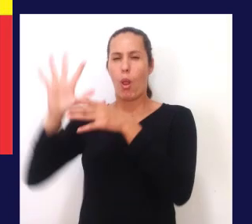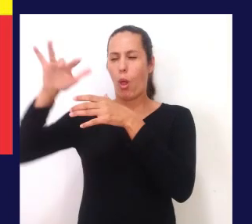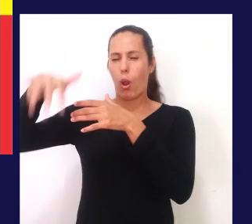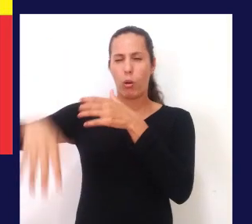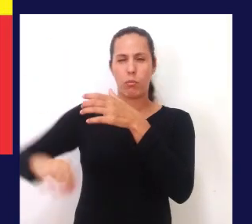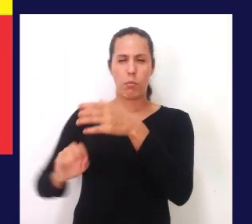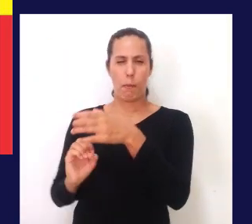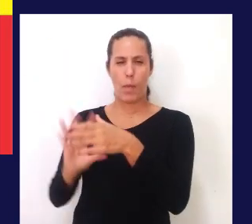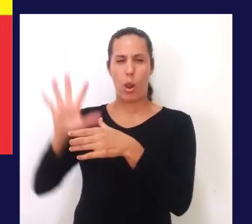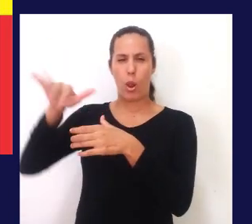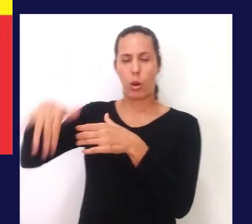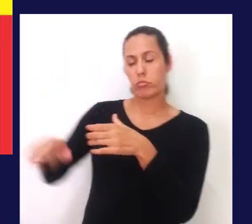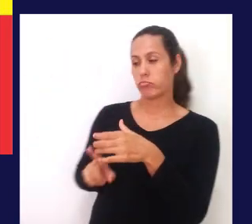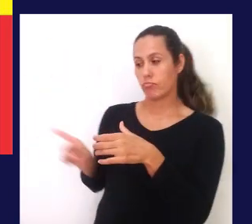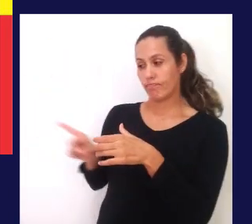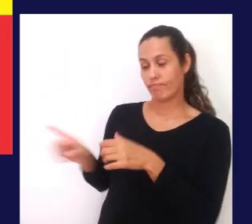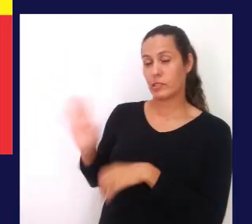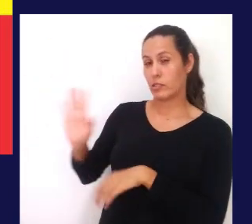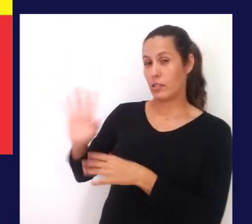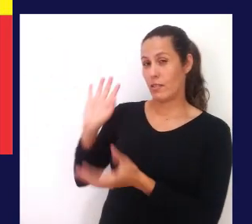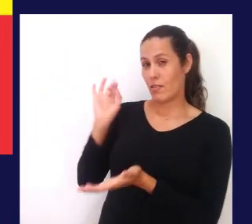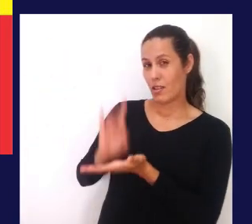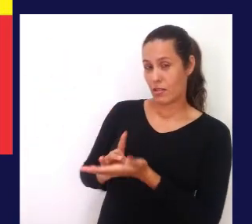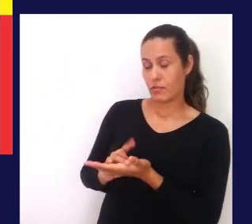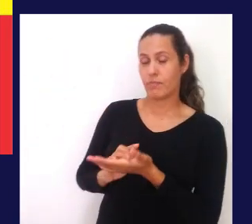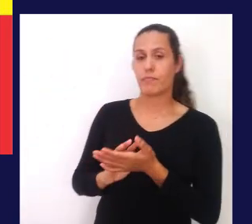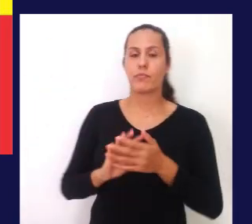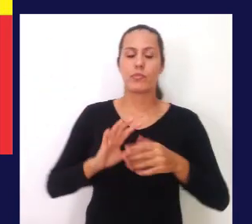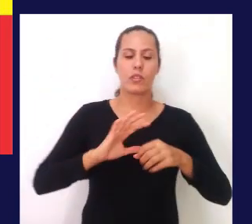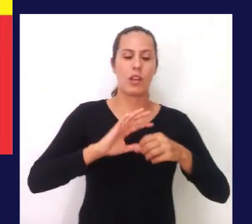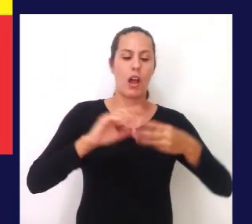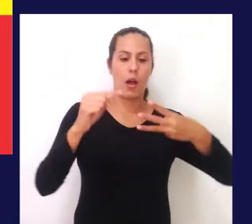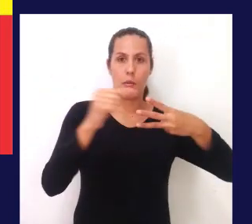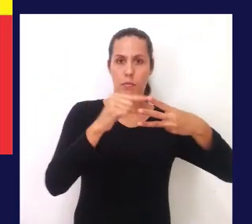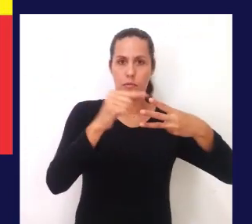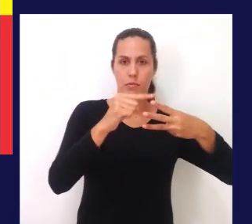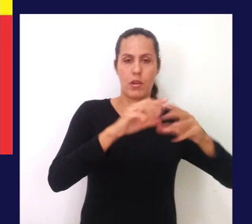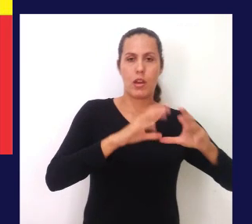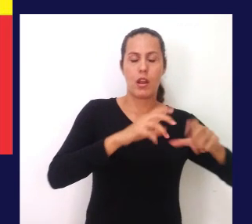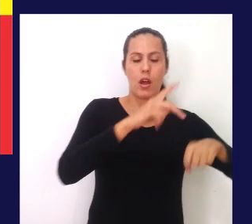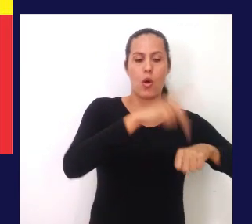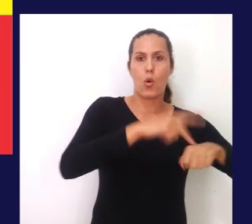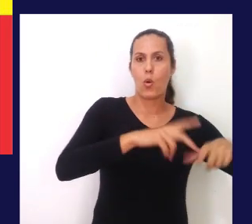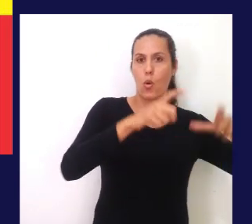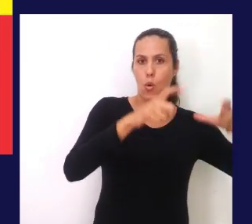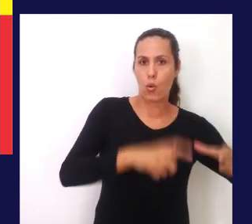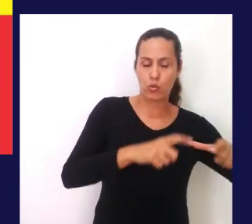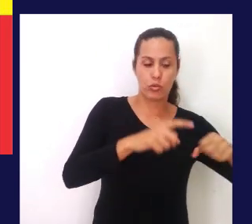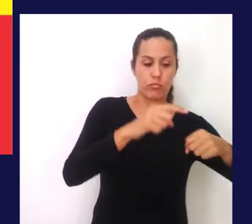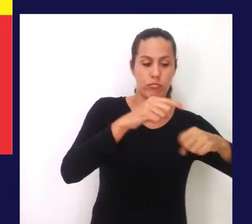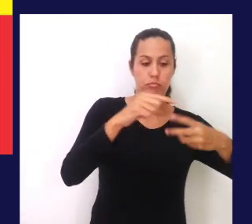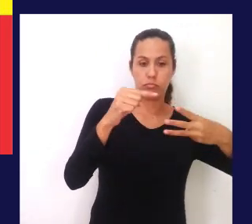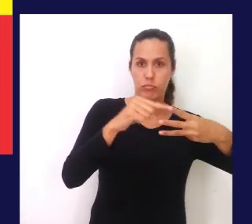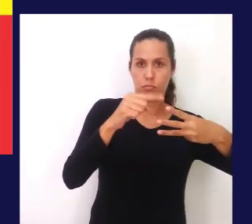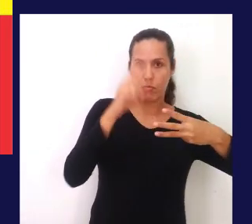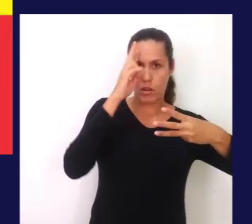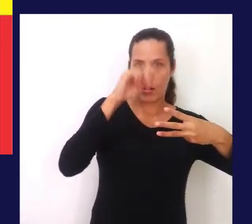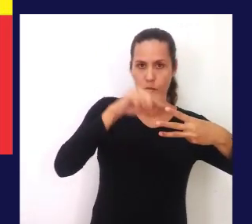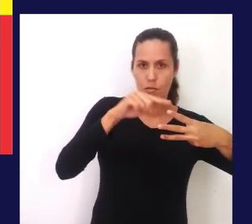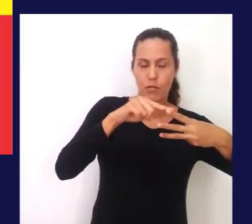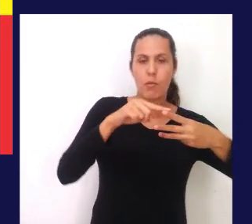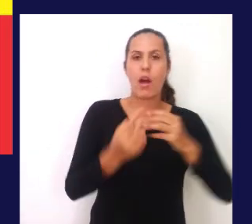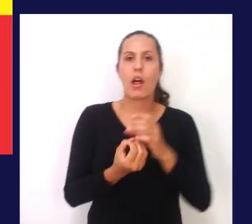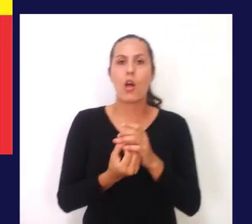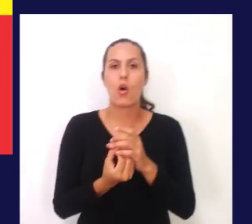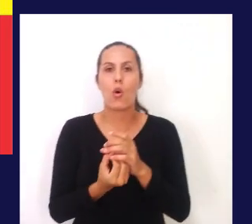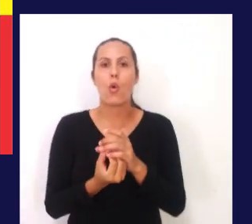que está em erupção. Na realidade, as rochas magmáticas ou ígneas, elas se originam do